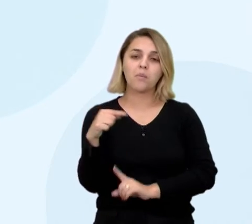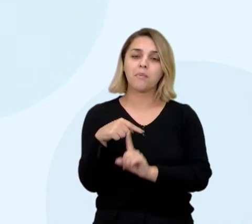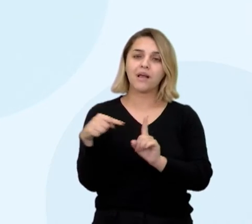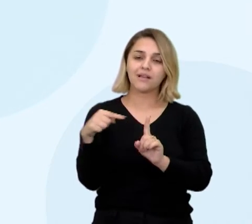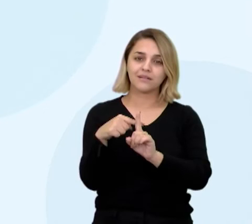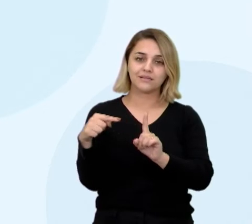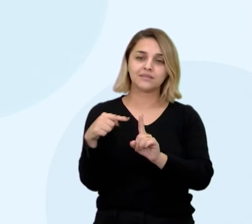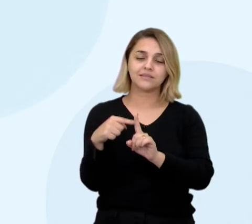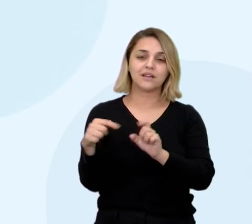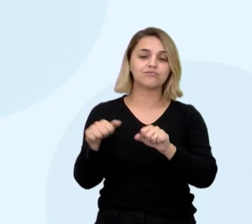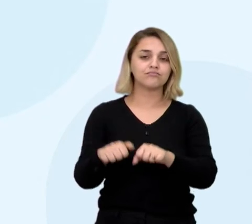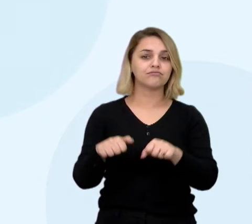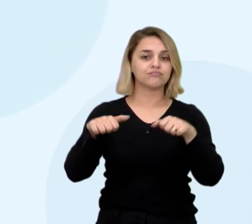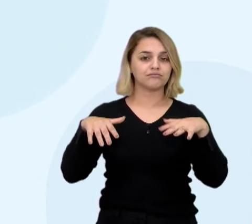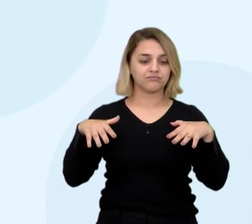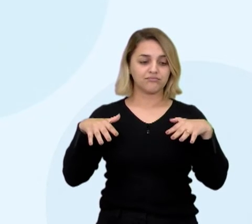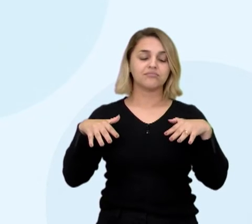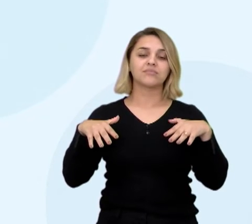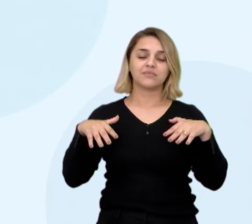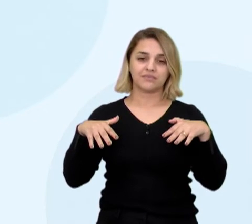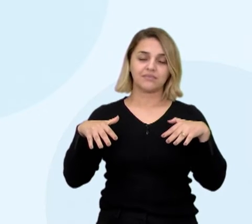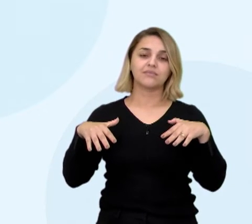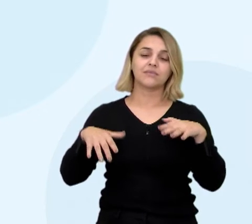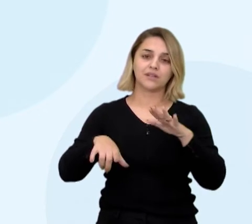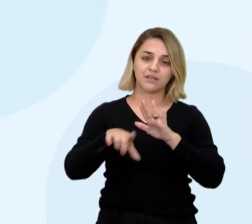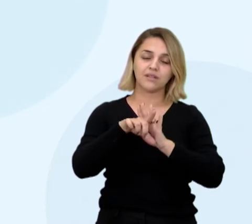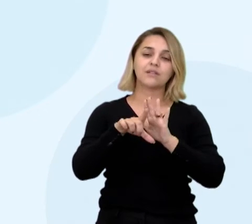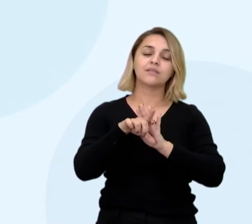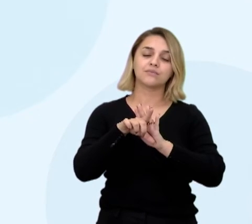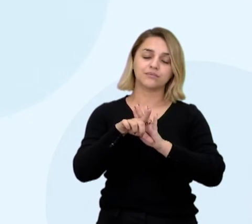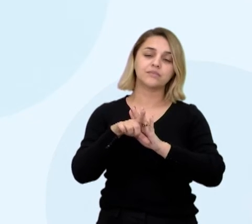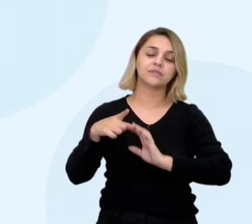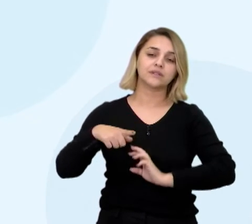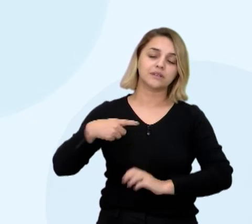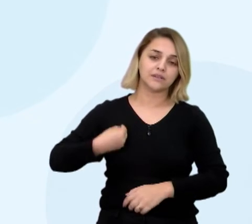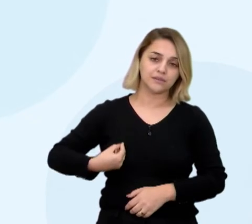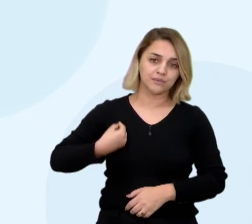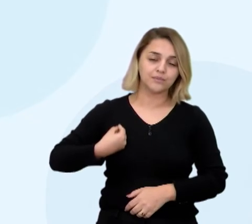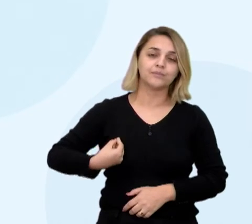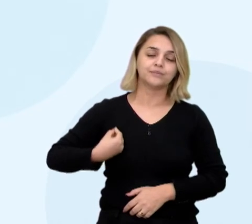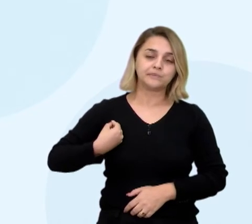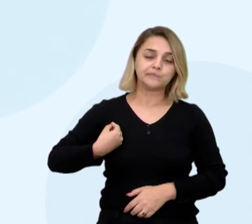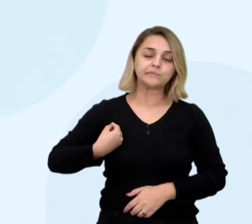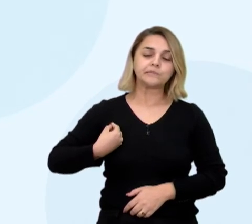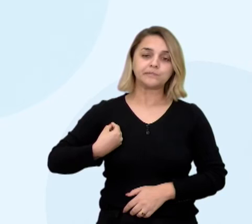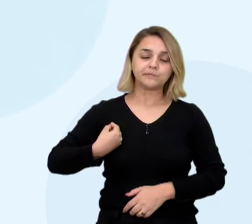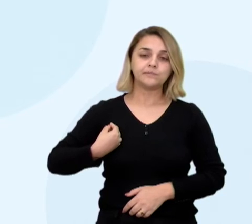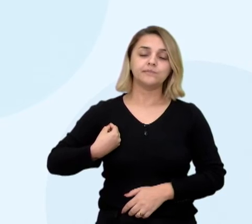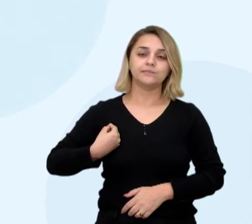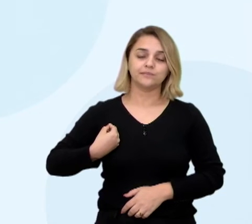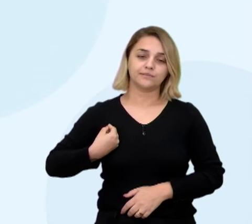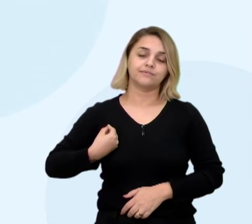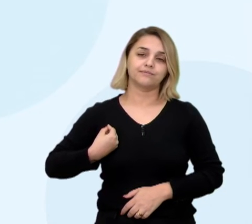das assembleias legislativas dos estados onde ficam, né, os